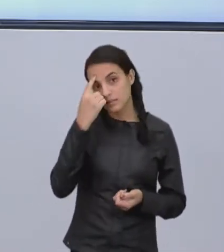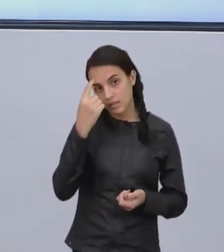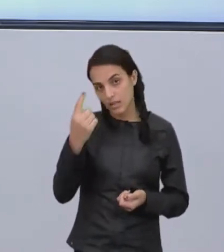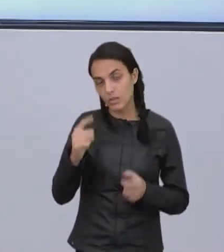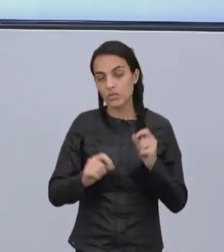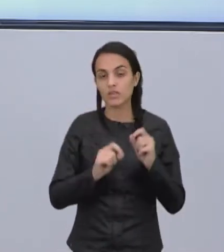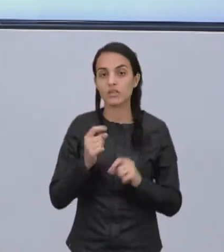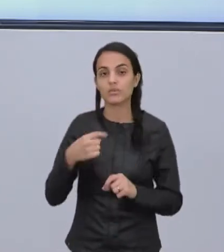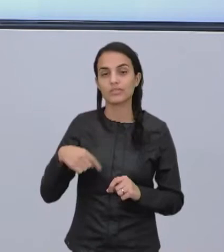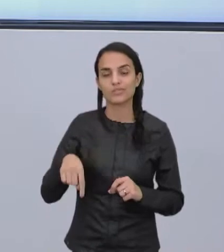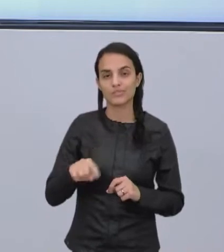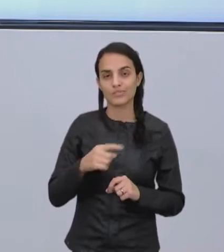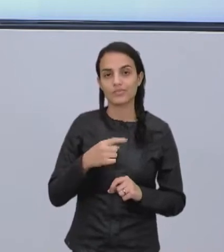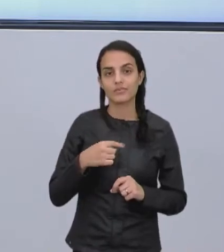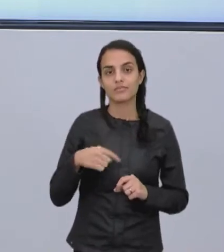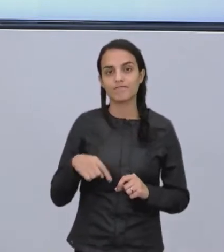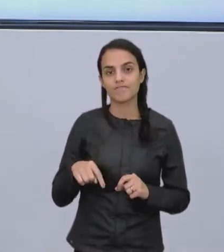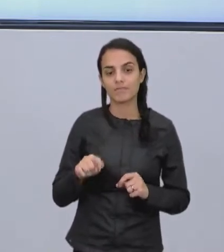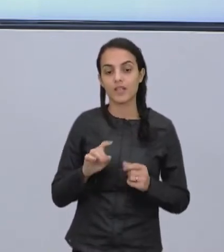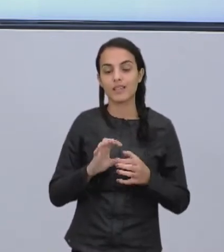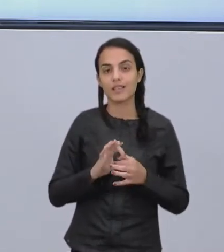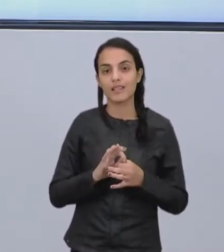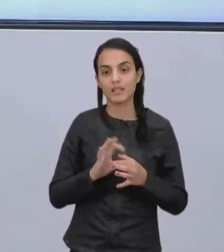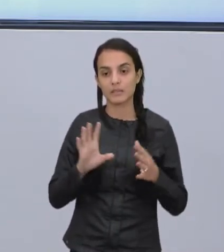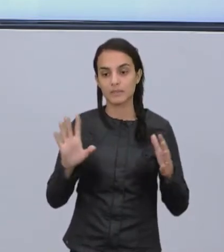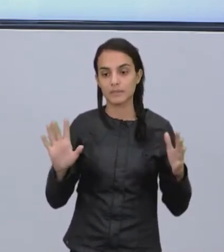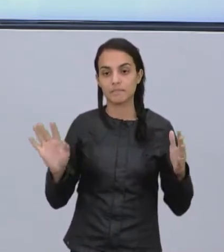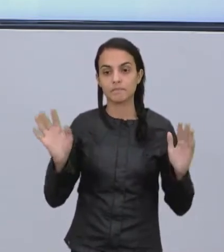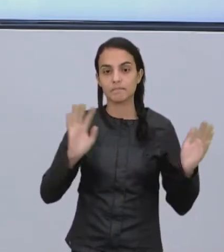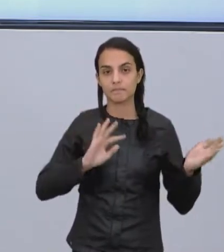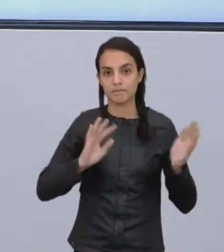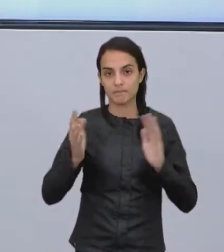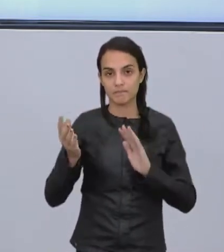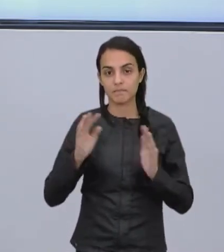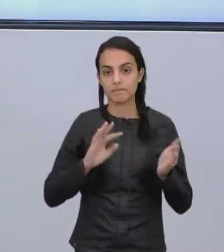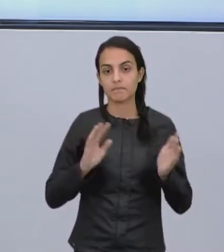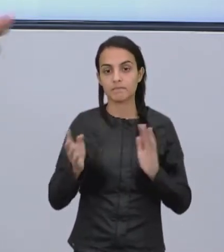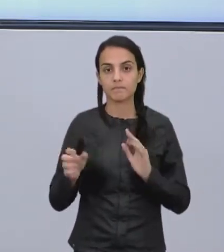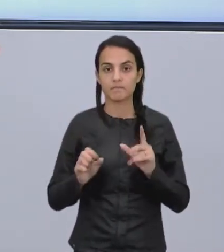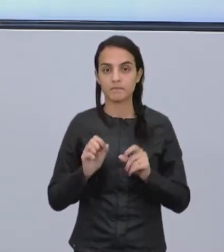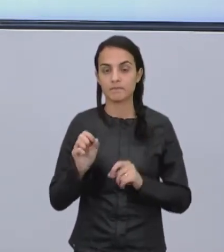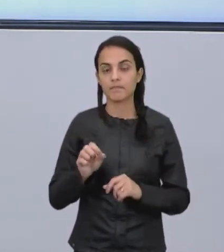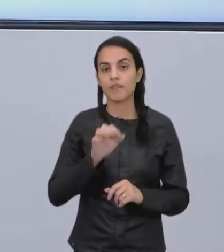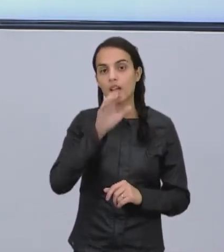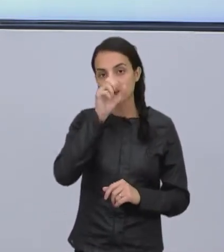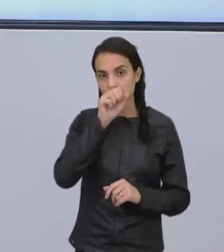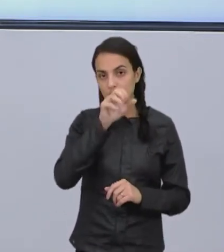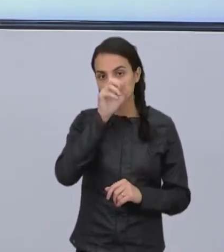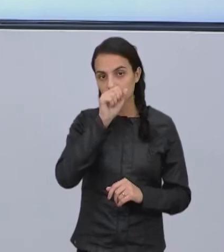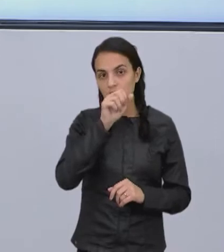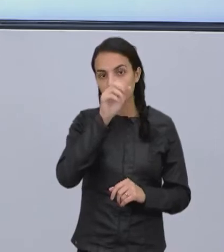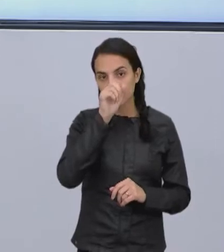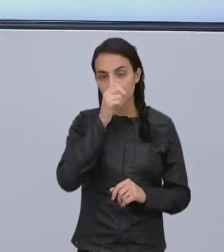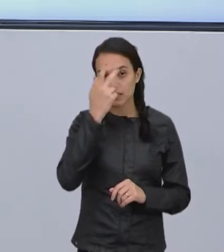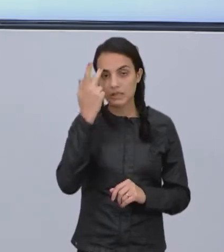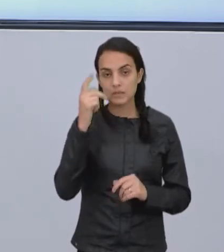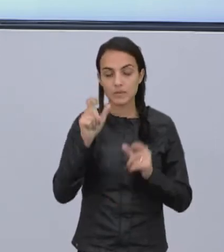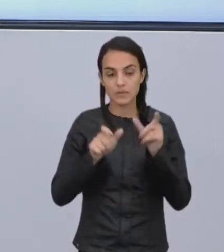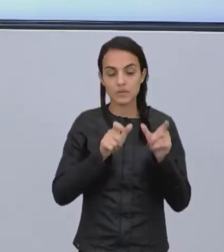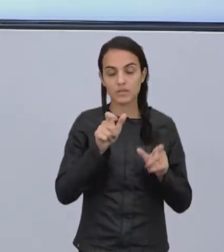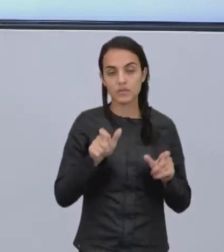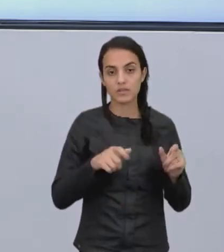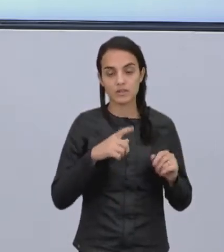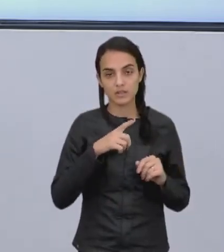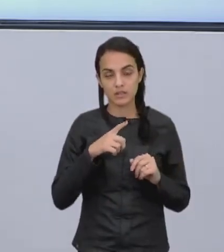gente, embora a gente libere para a natureza gás carbônico também na respiração, né, todos os seres que têm células fazem